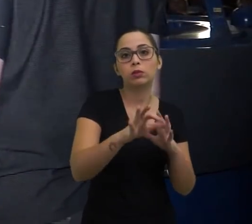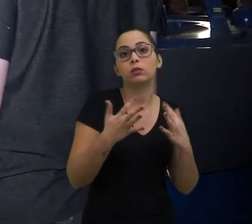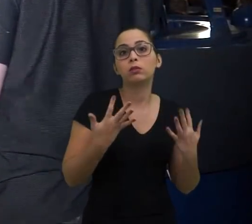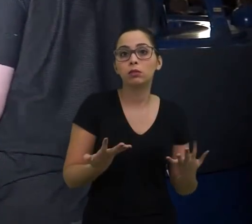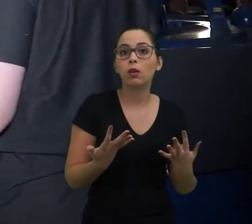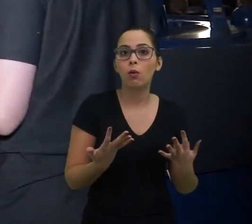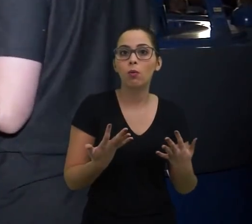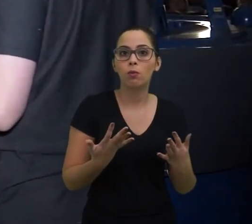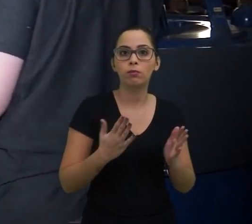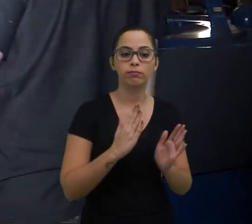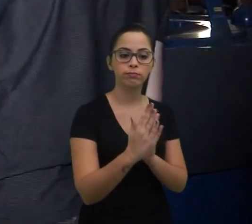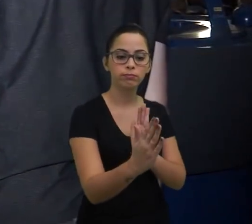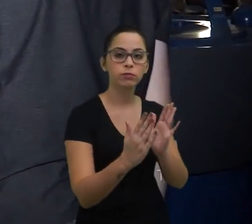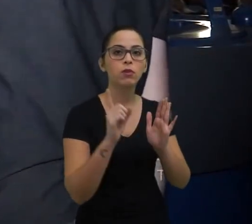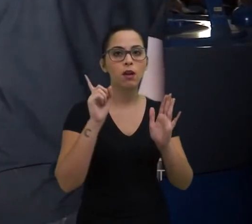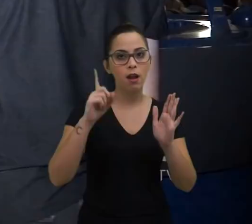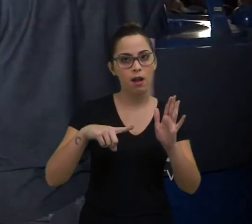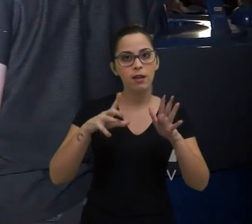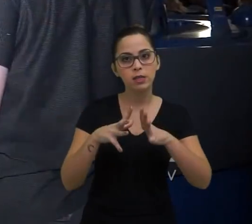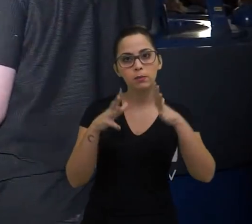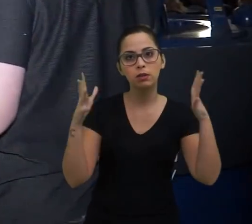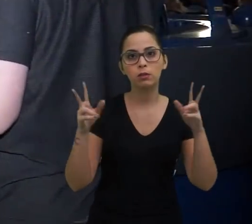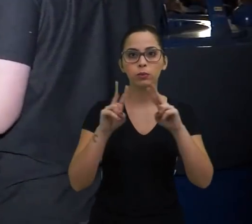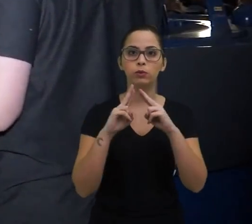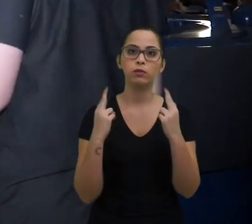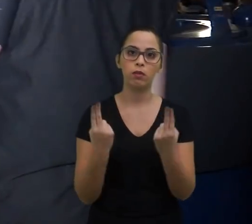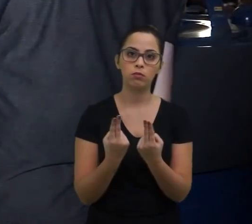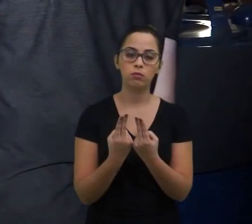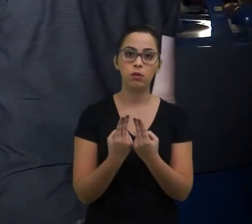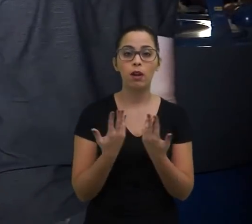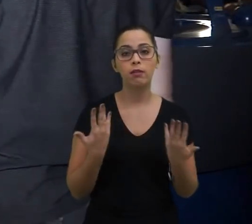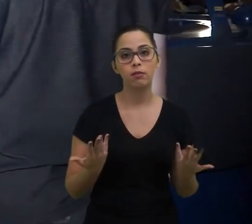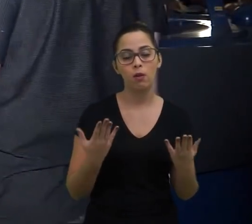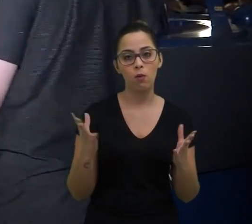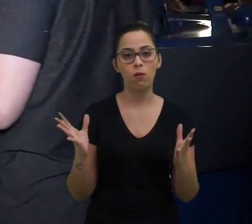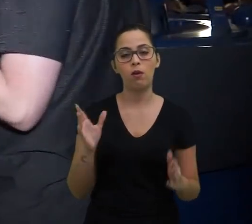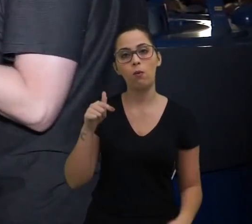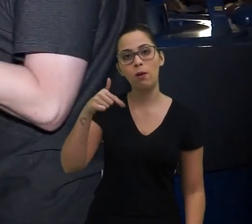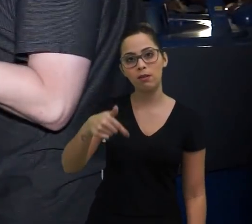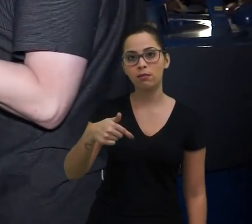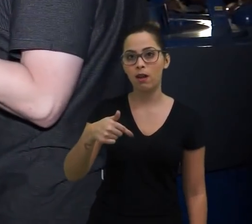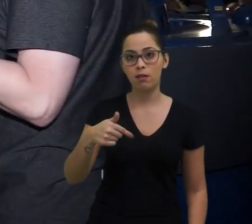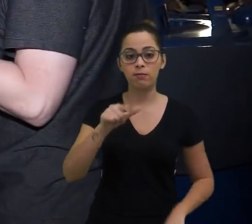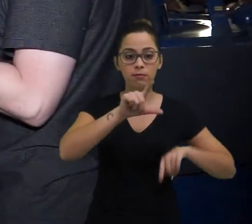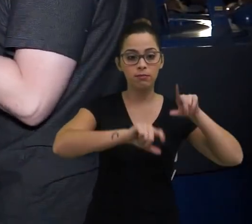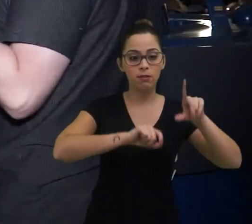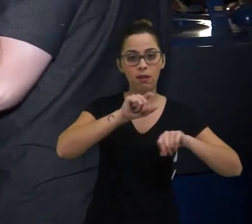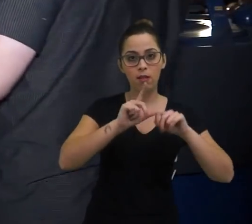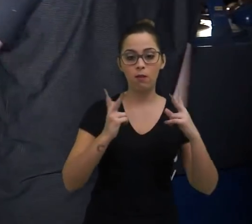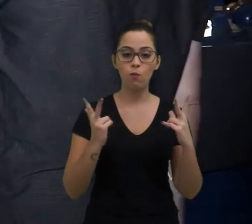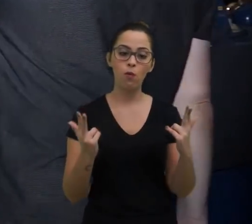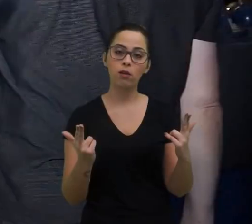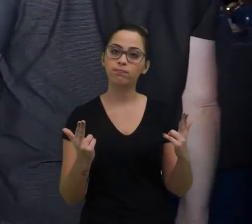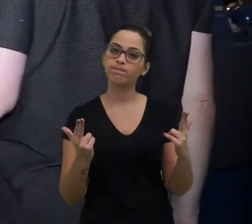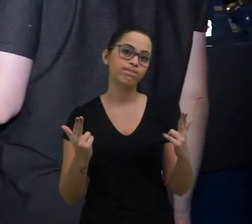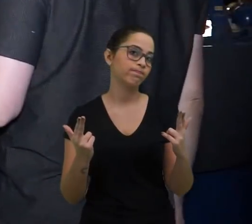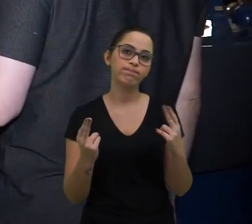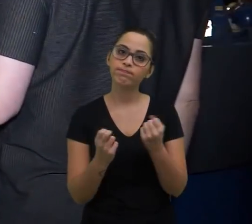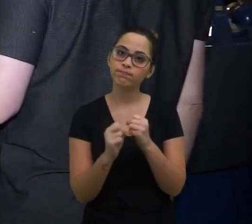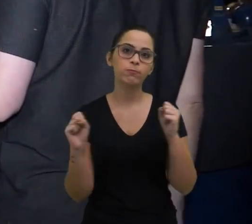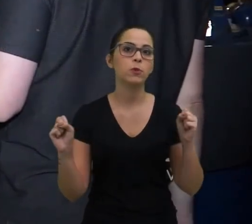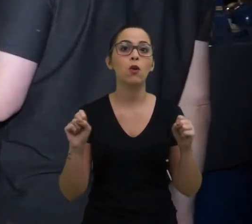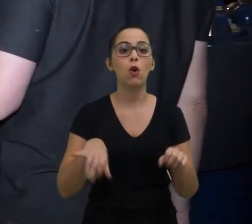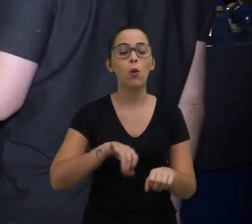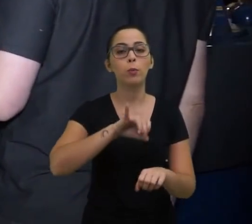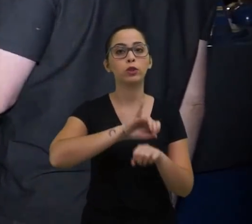muito distantes da gente, coisa de bilhões de anos-luz de distância, e estão se afastando a velocidades muito altas, porque o universo